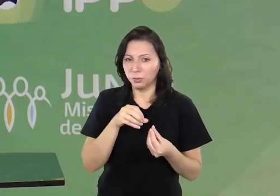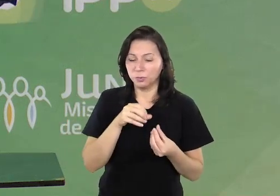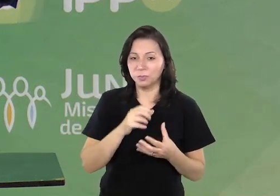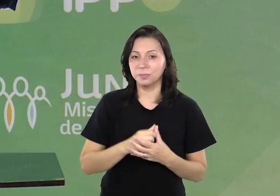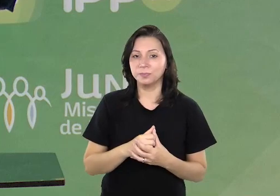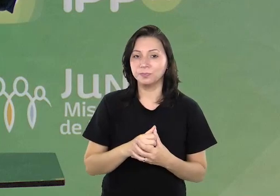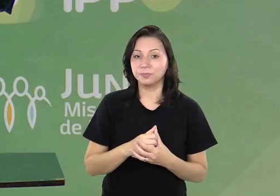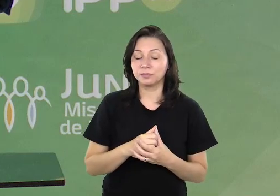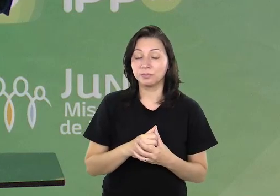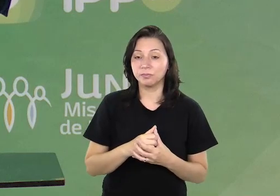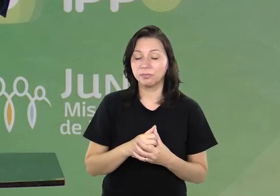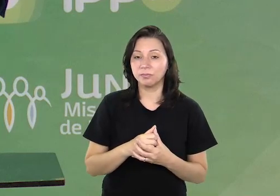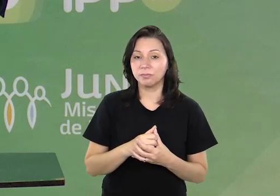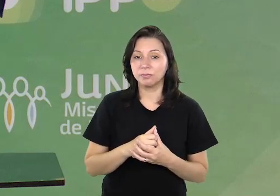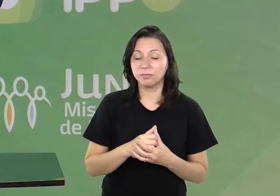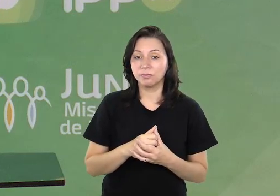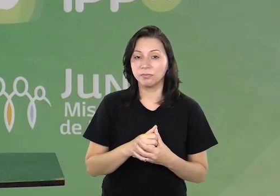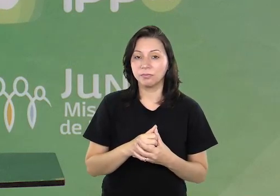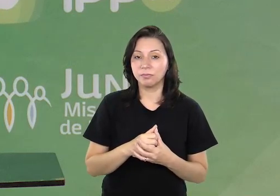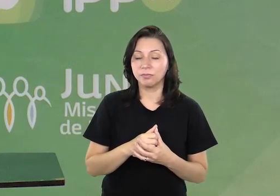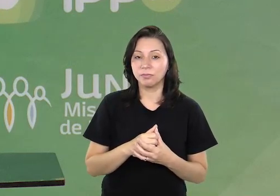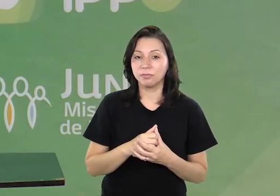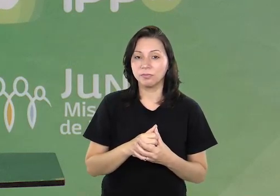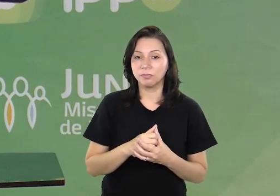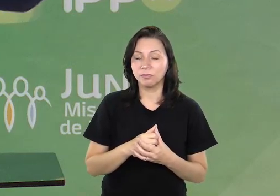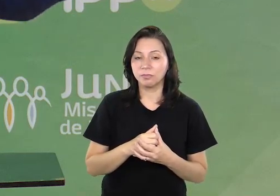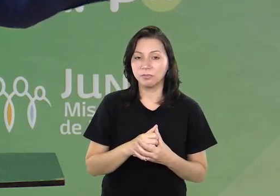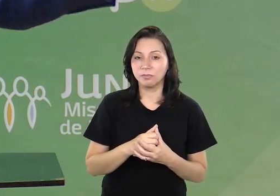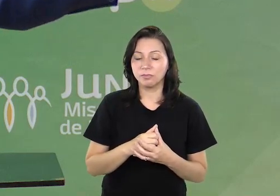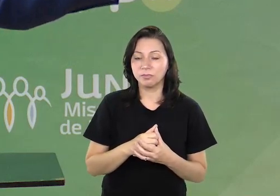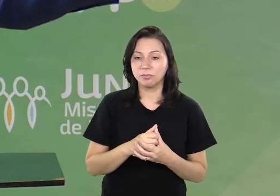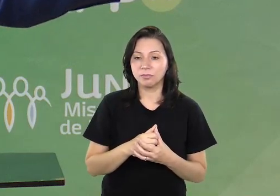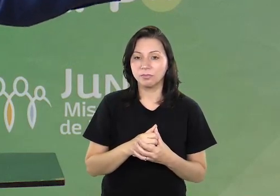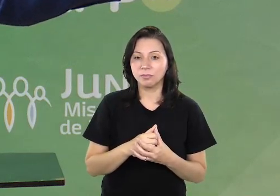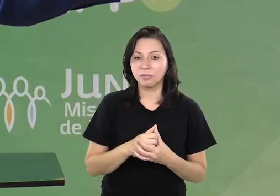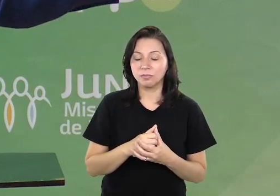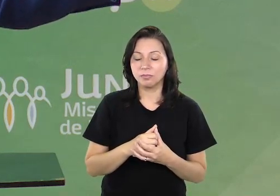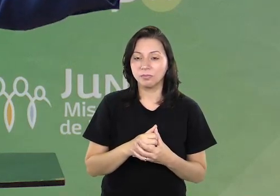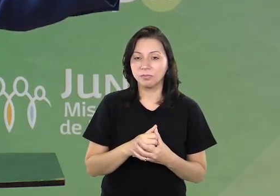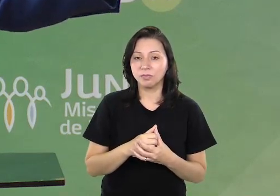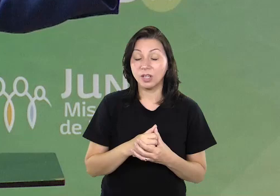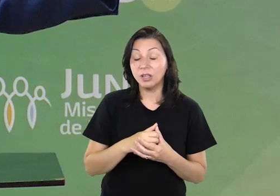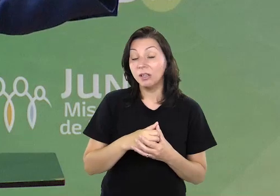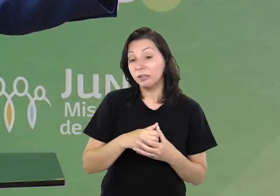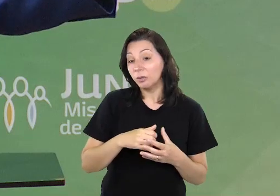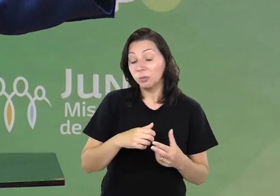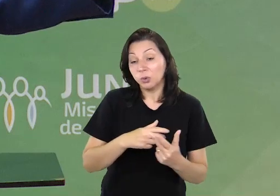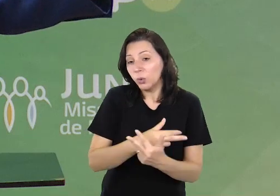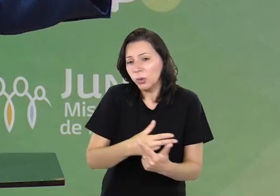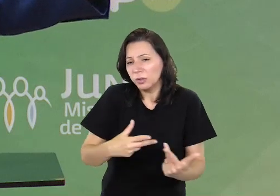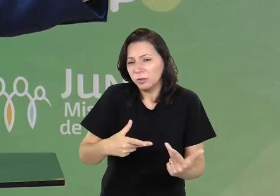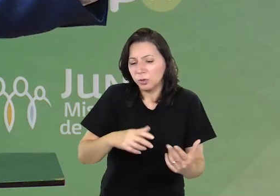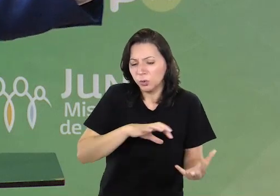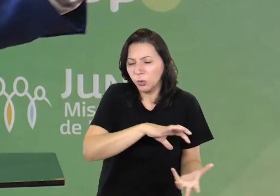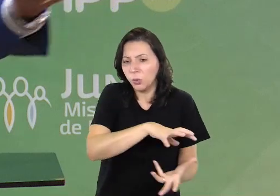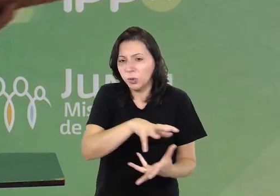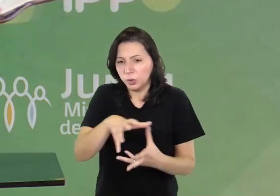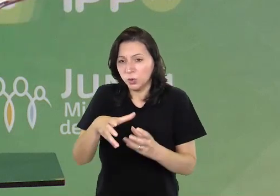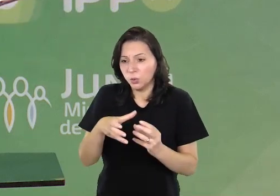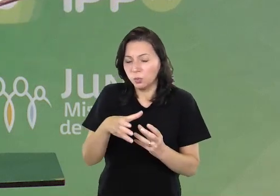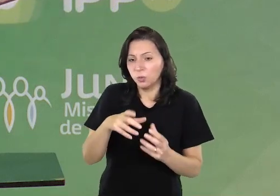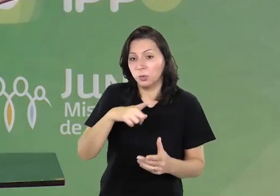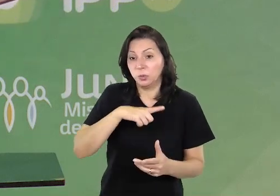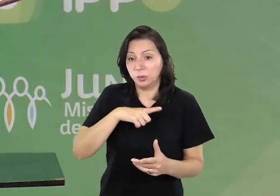na busca e tudo que tem debaixo do Sol que o mundo oferece ele quer